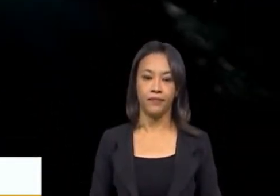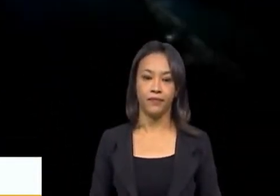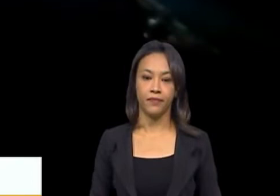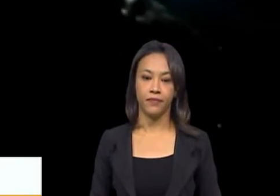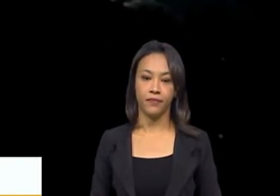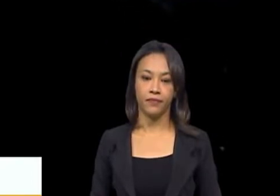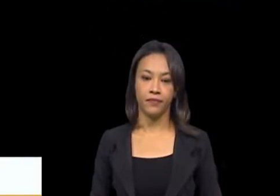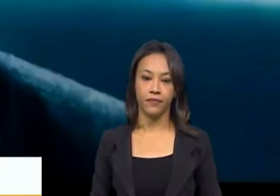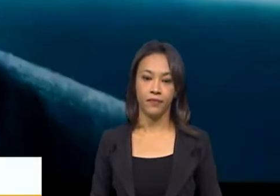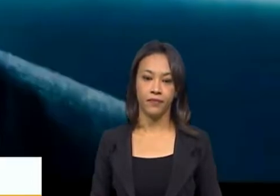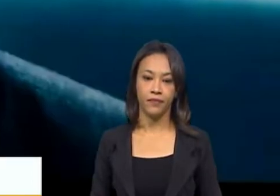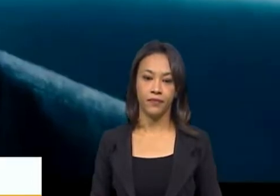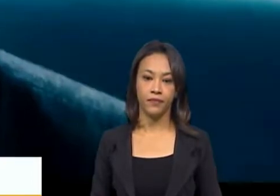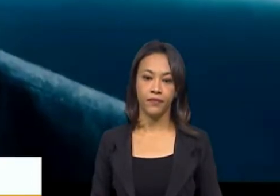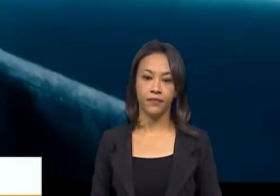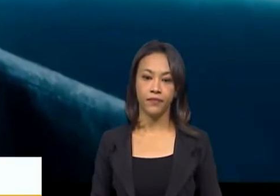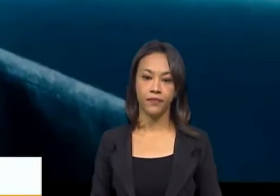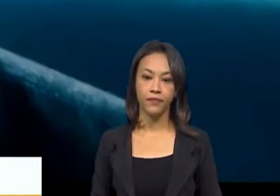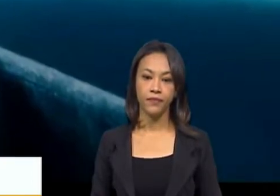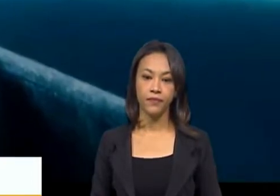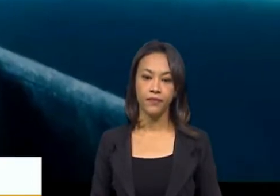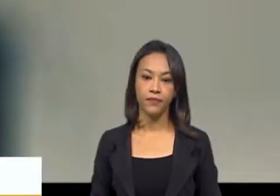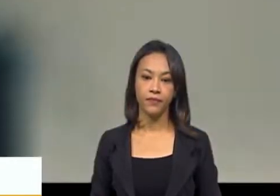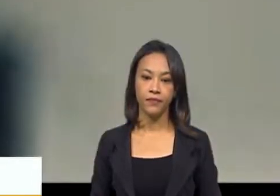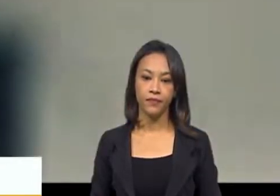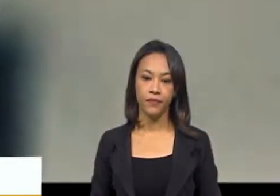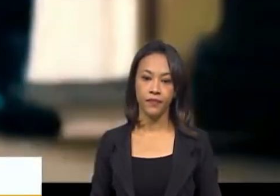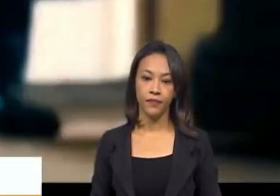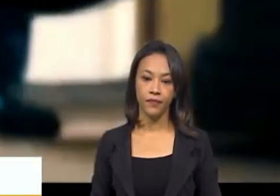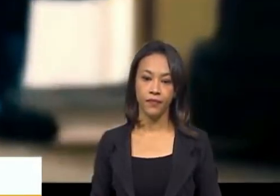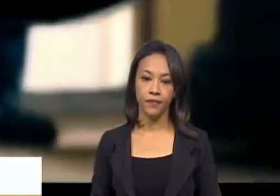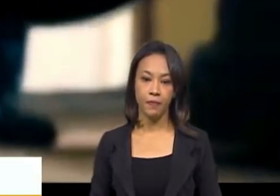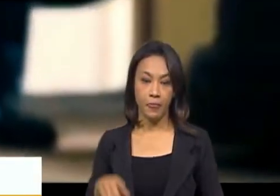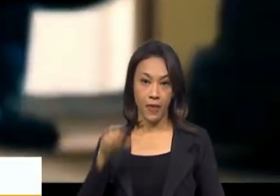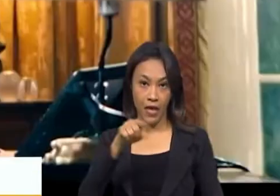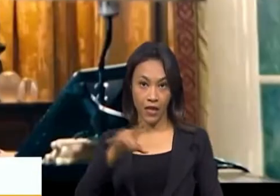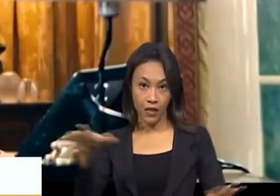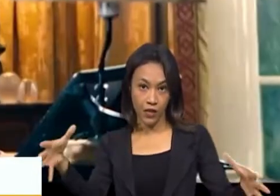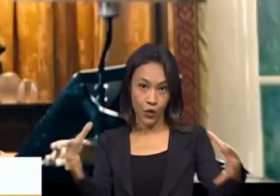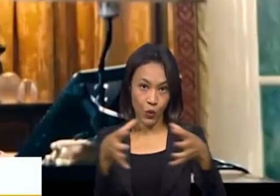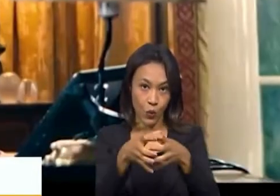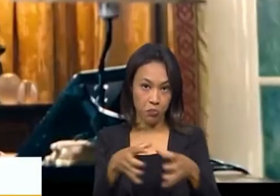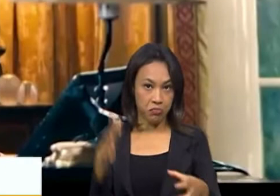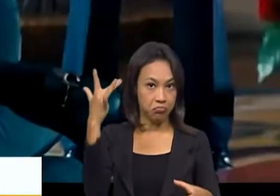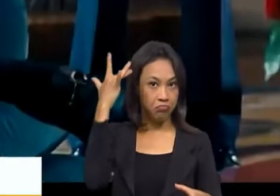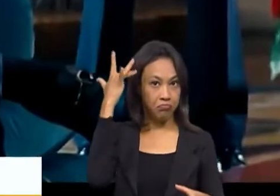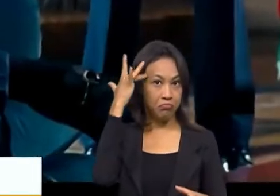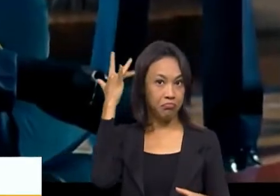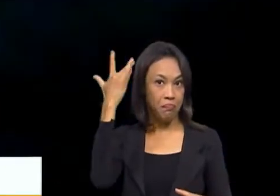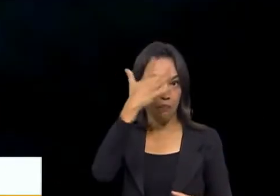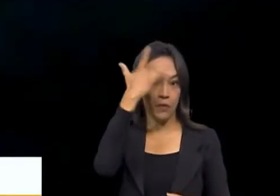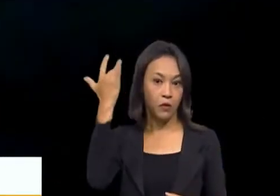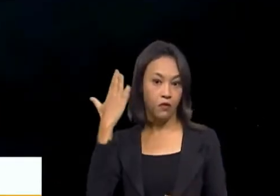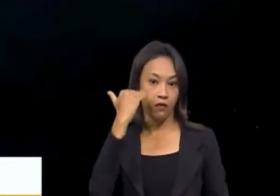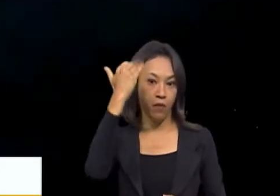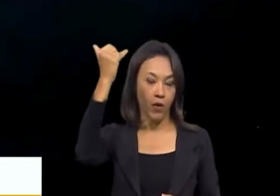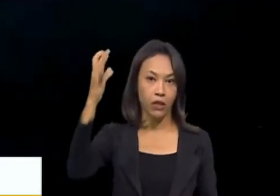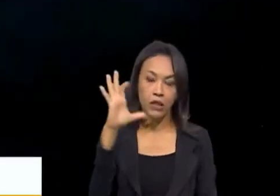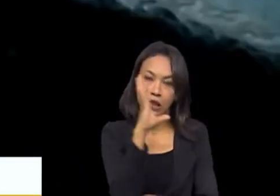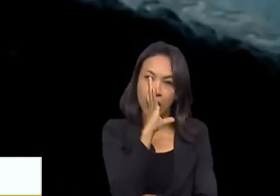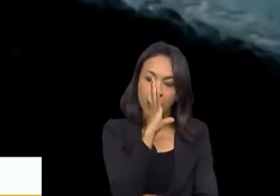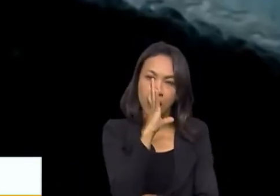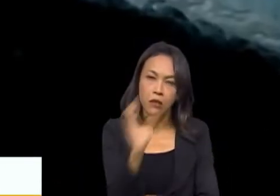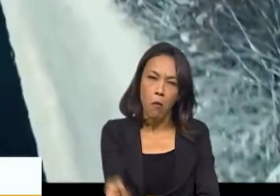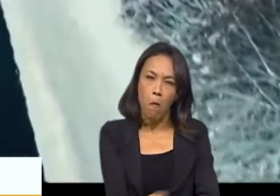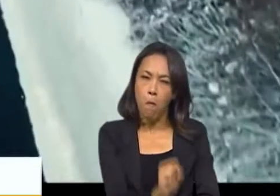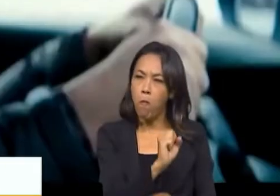This comet is what we call a planet killer. Com um elenco repleto de estrelas e visto por milhões de espectadores,